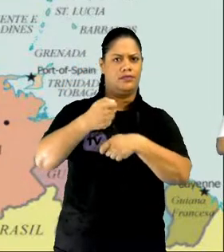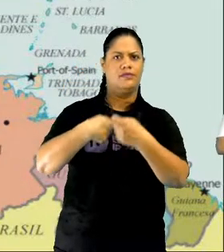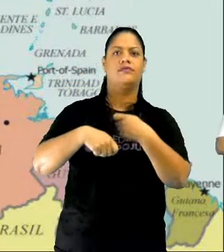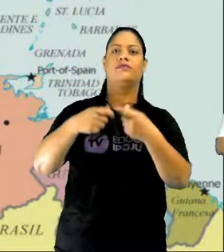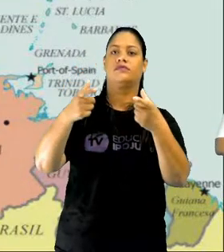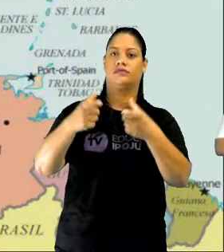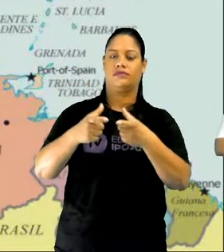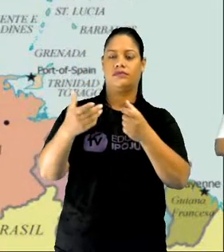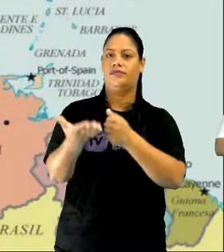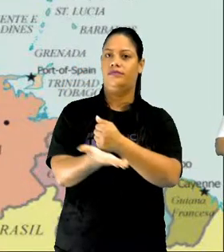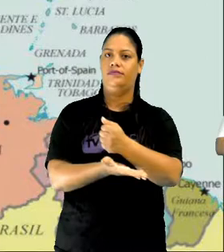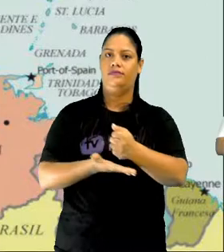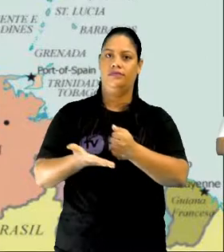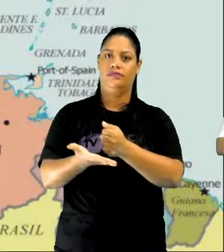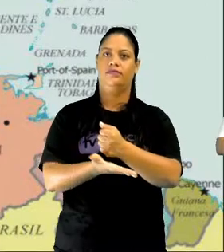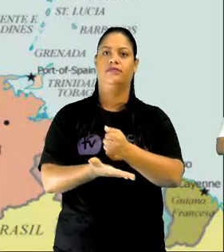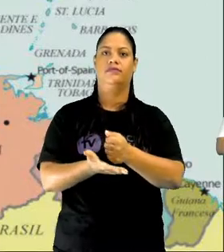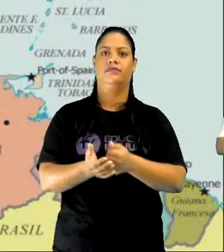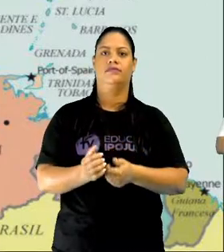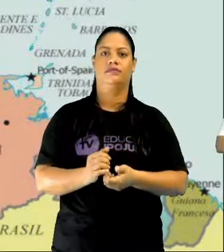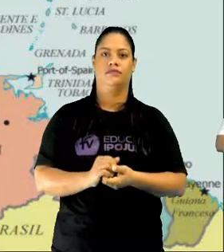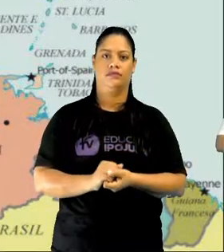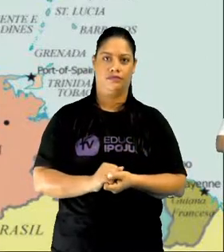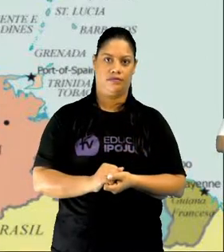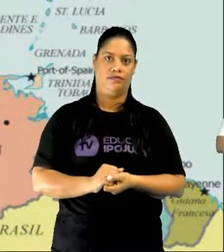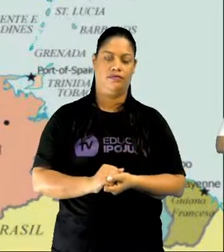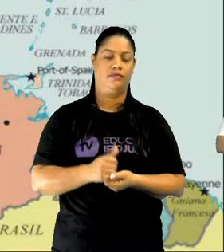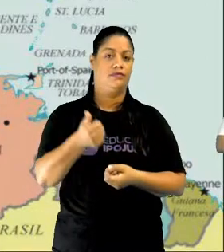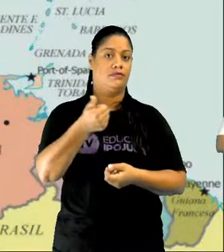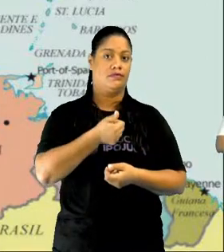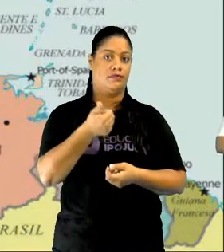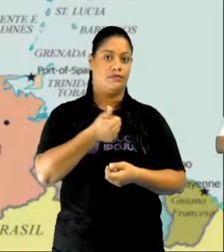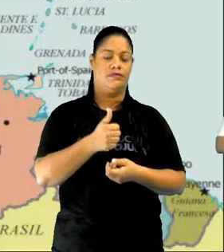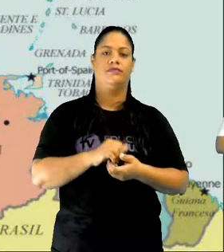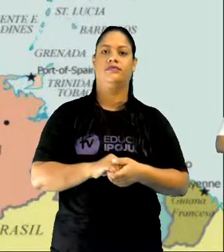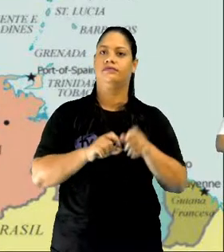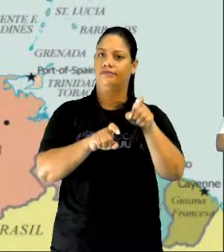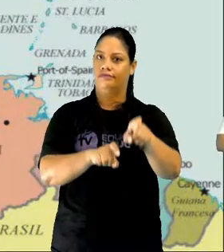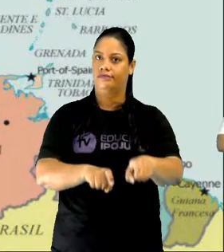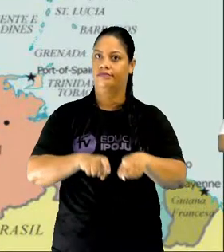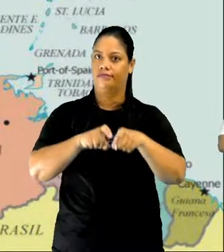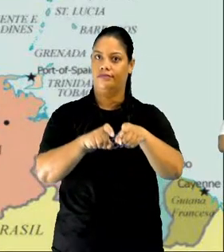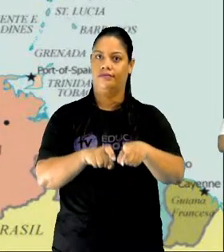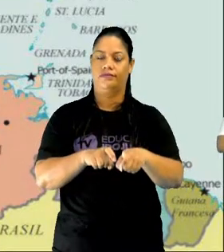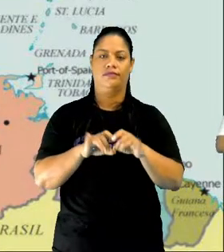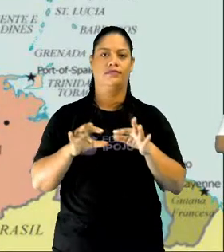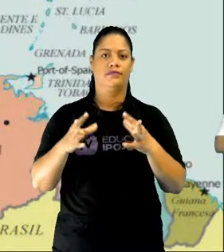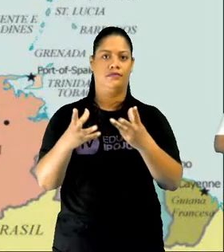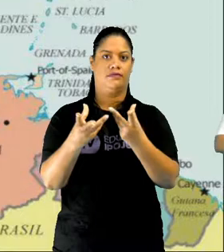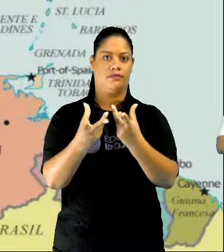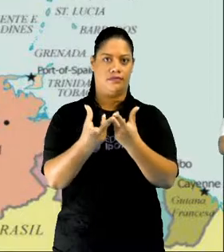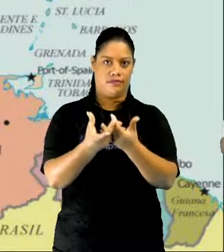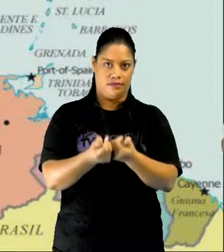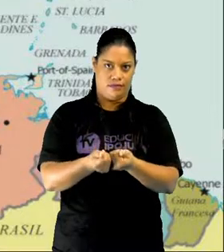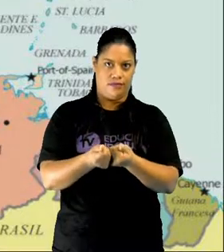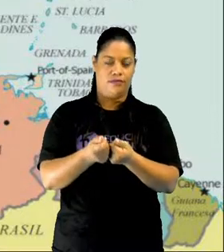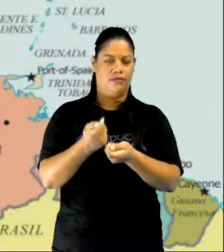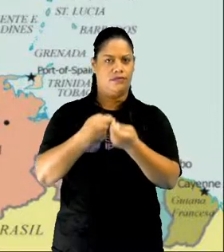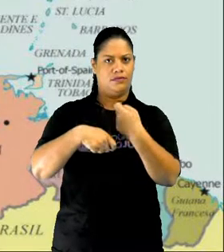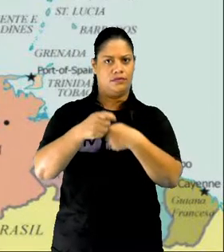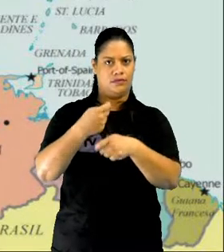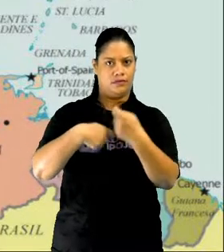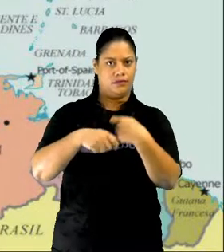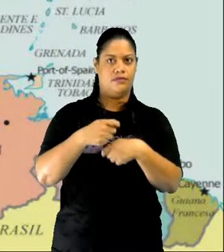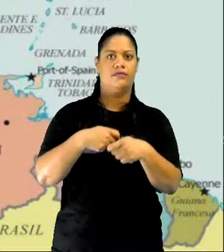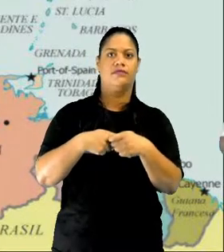região é baseada no setor primário, né, na agricultura. E todo capital que é